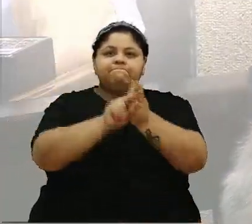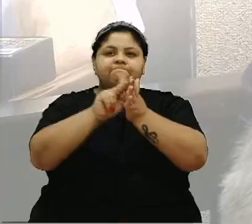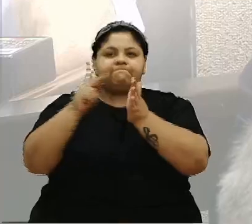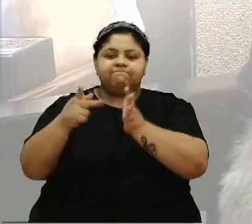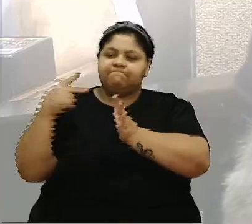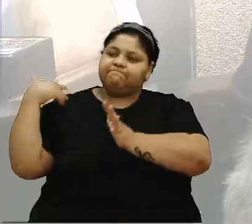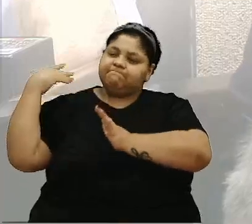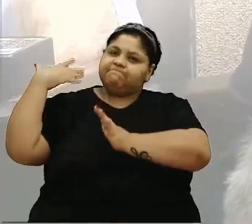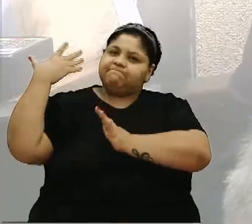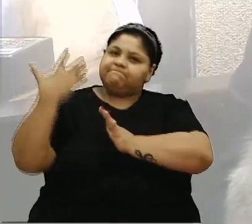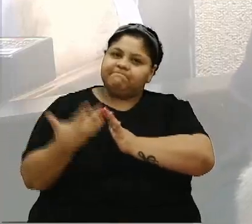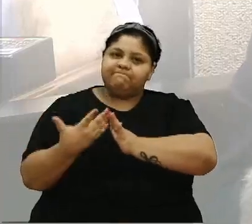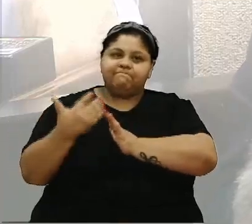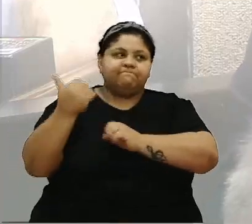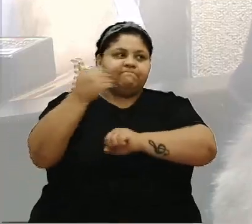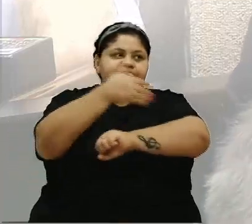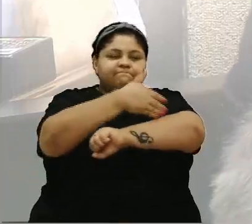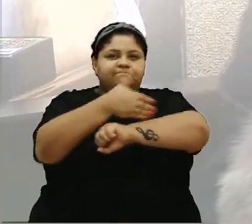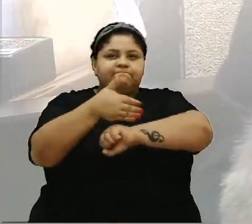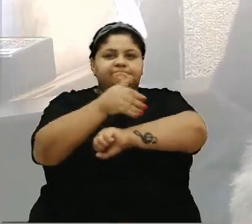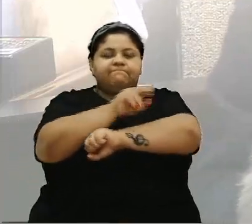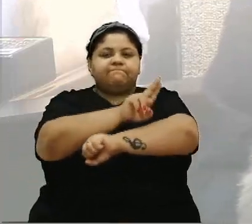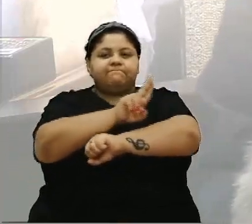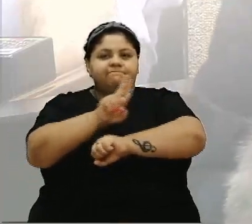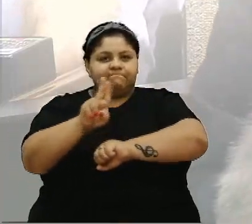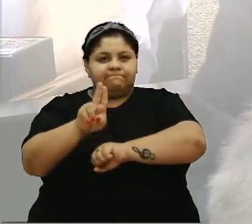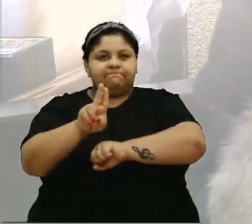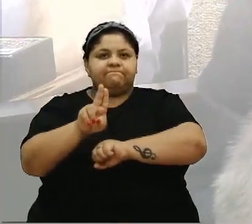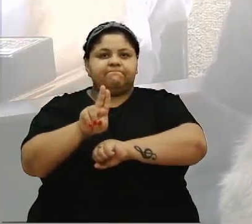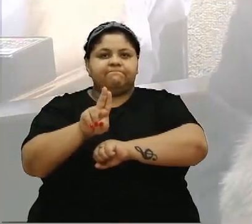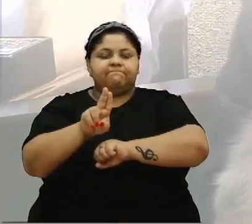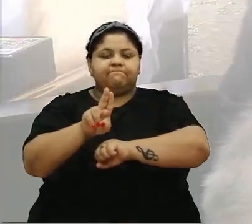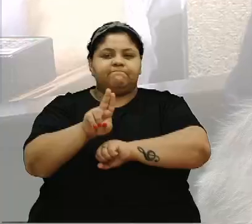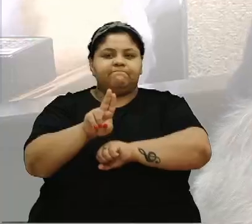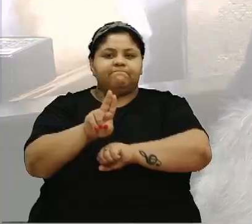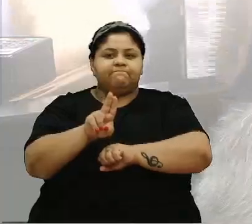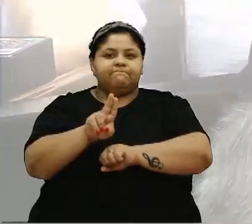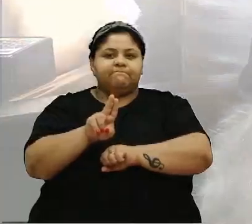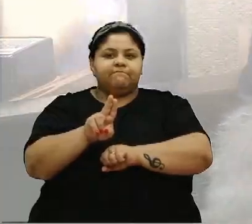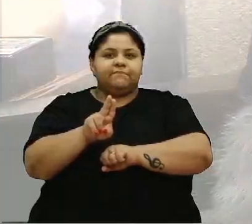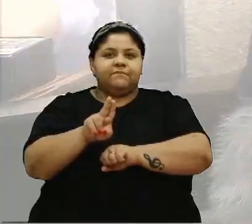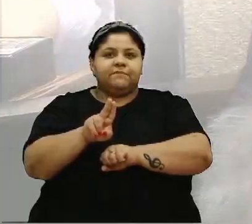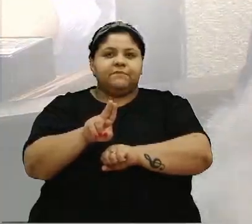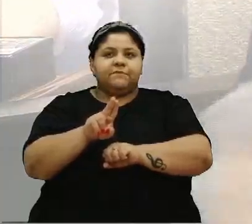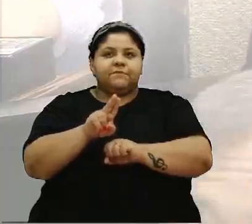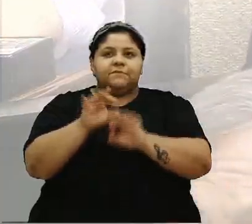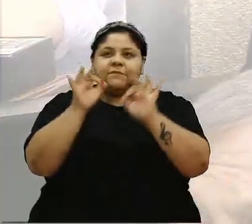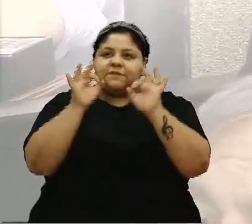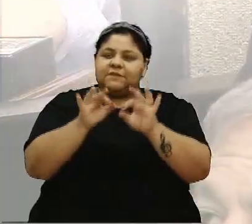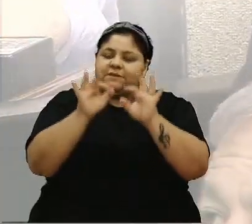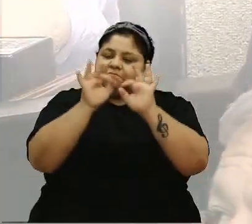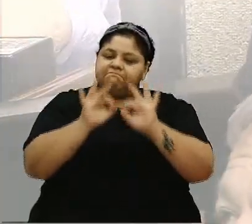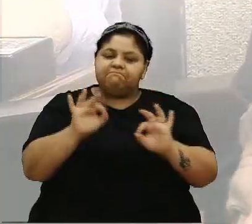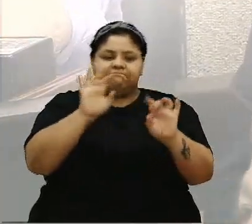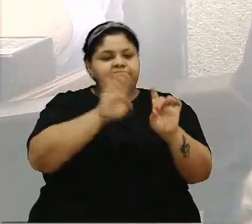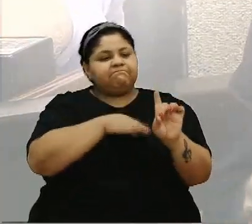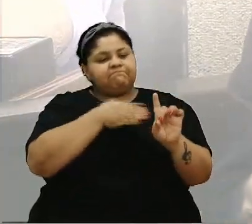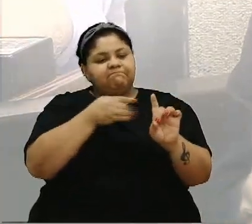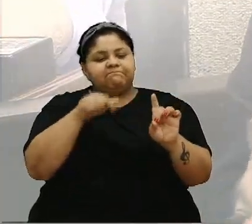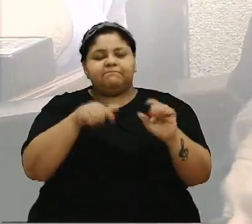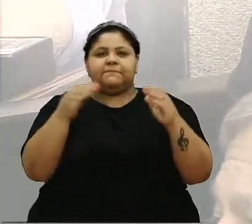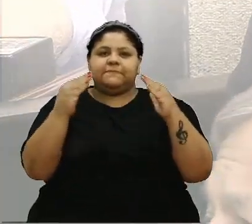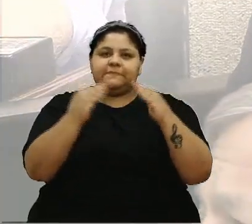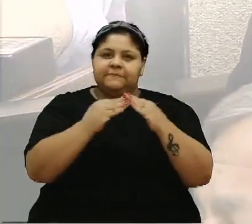raízes. A denominação desta via pública, com seu nome, é uma singela e justa homenagem desta